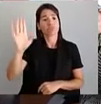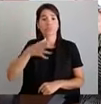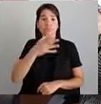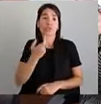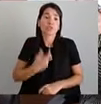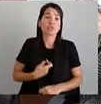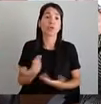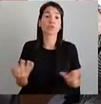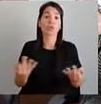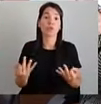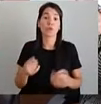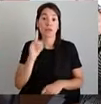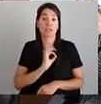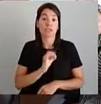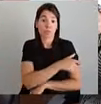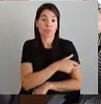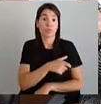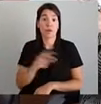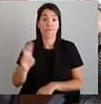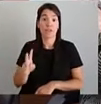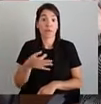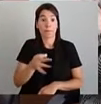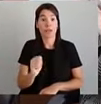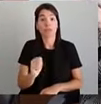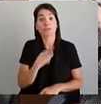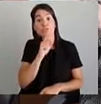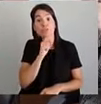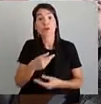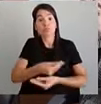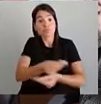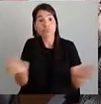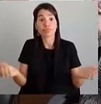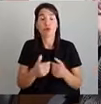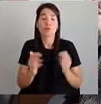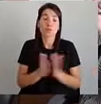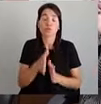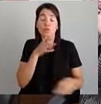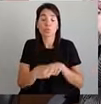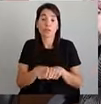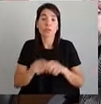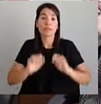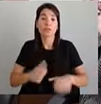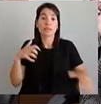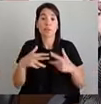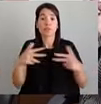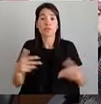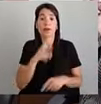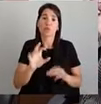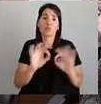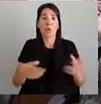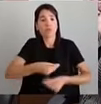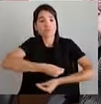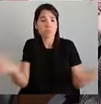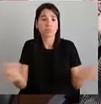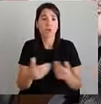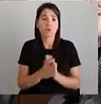foi dada à senhora vereadora do Partido Socialista, se pudesse ser distribuído por todos os deputados municipais desta Assembleia Municipal, para podermos ter acesso à